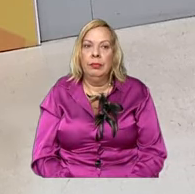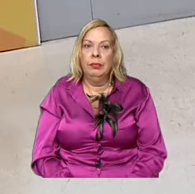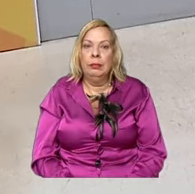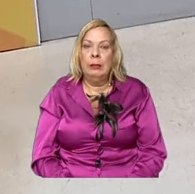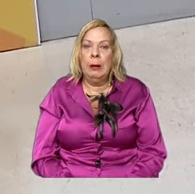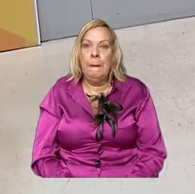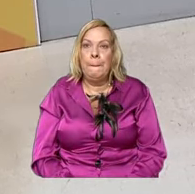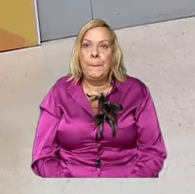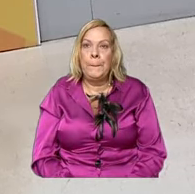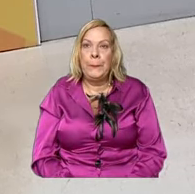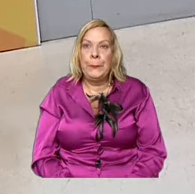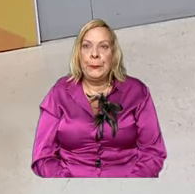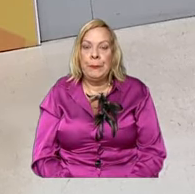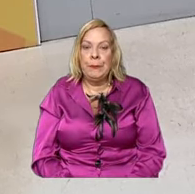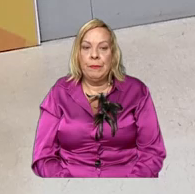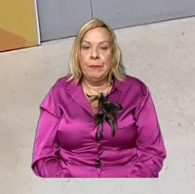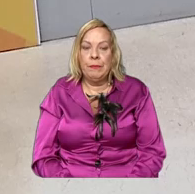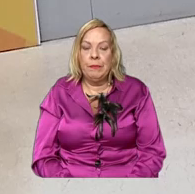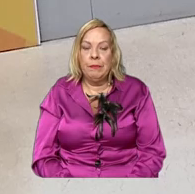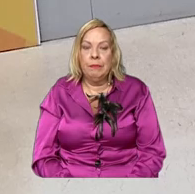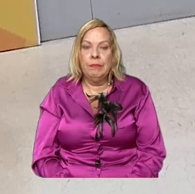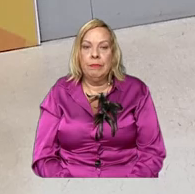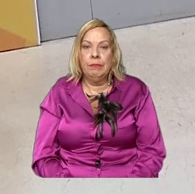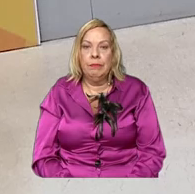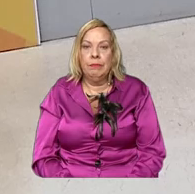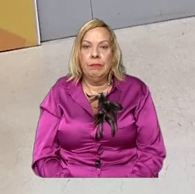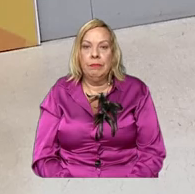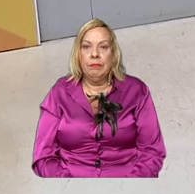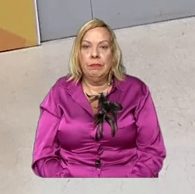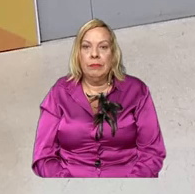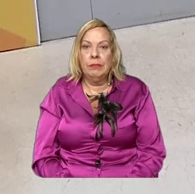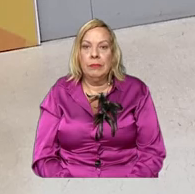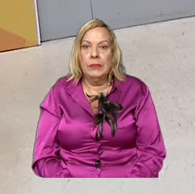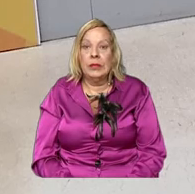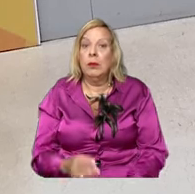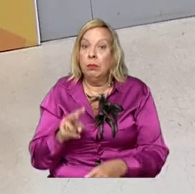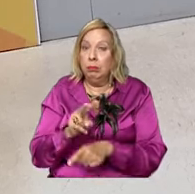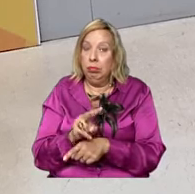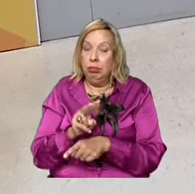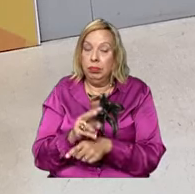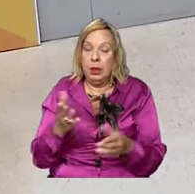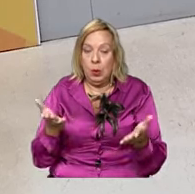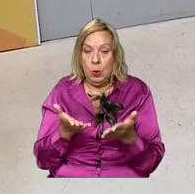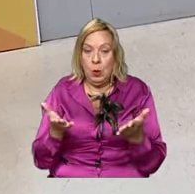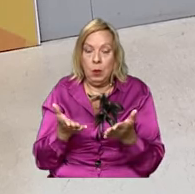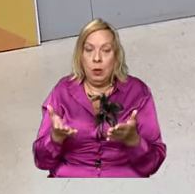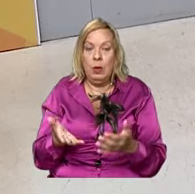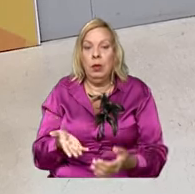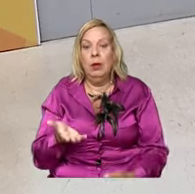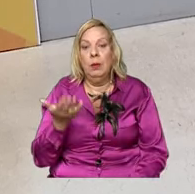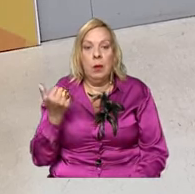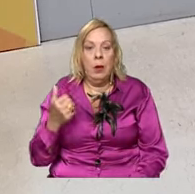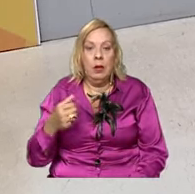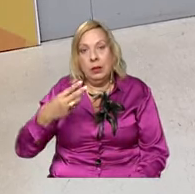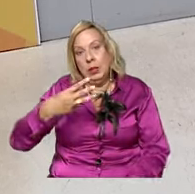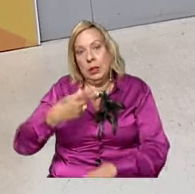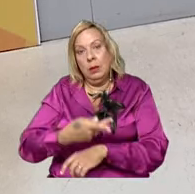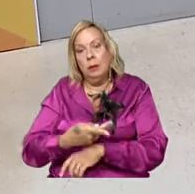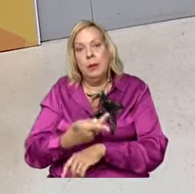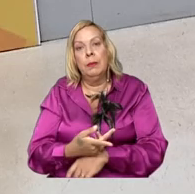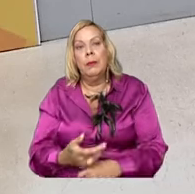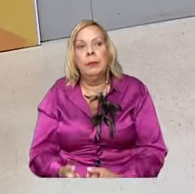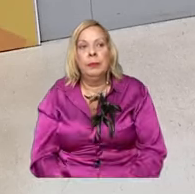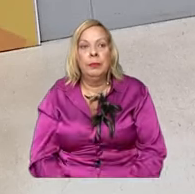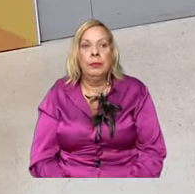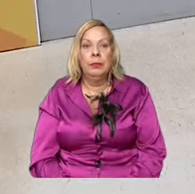condução das bolinhas está a cargo da Valesca Melo. Eu tô na conferência, a narração é da Jaque Cruz. Chama a primeira bolinha,